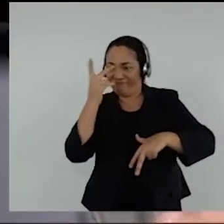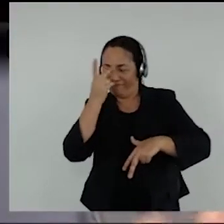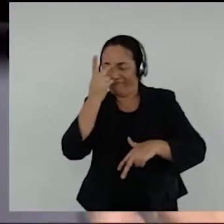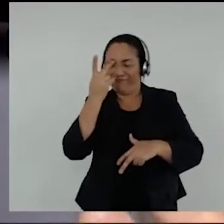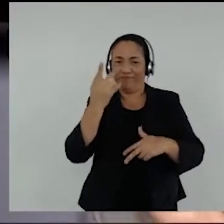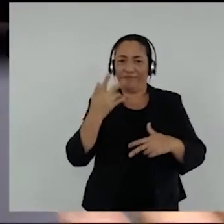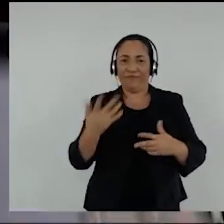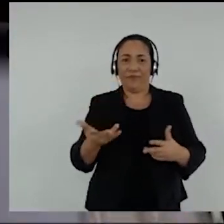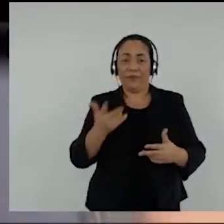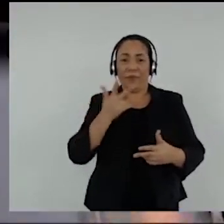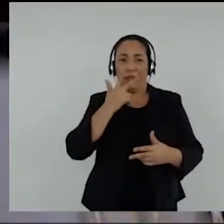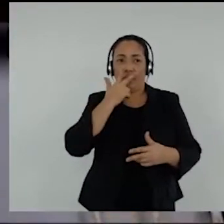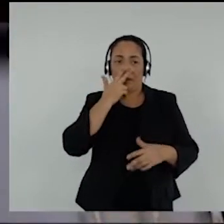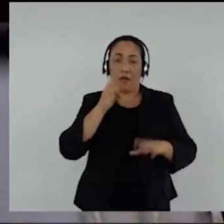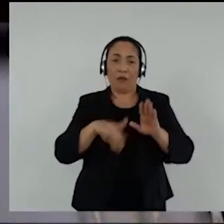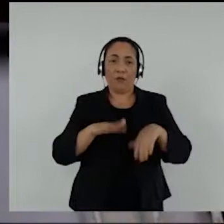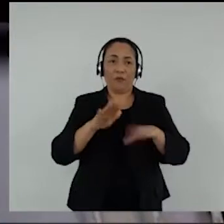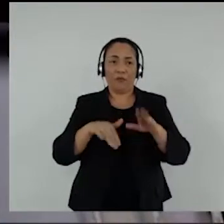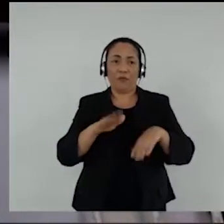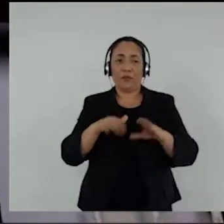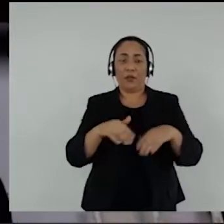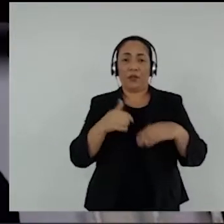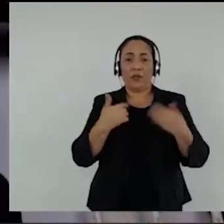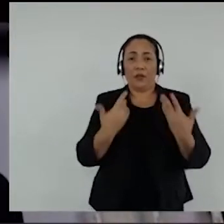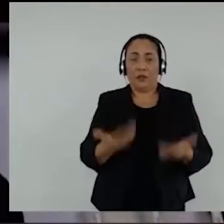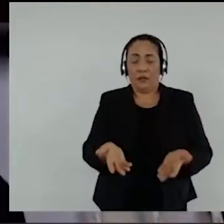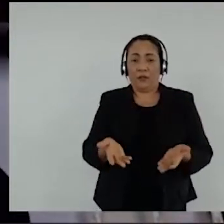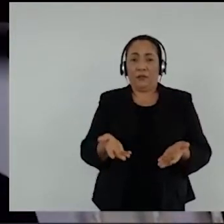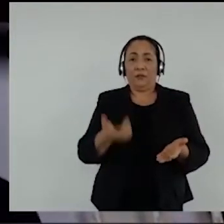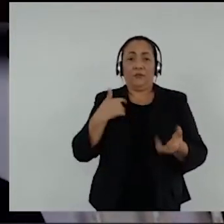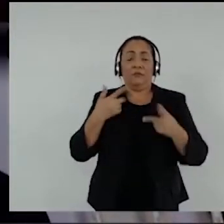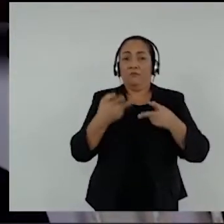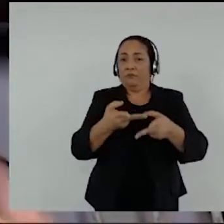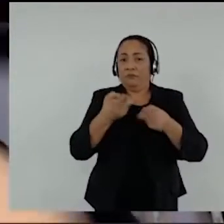gente deixe um pouco para lá essa